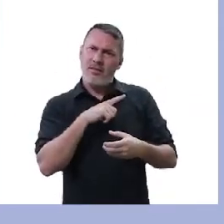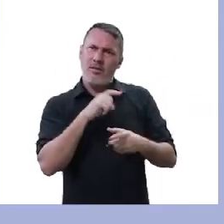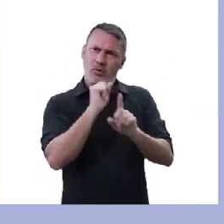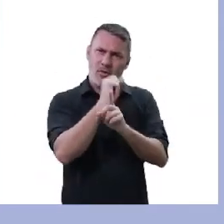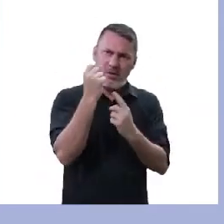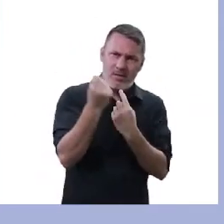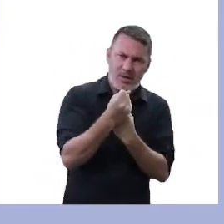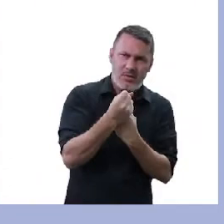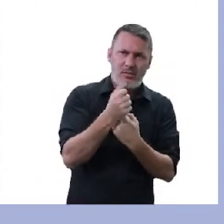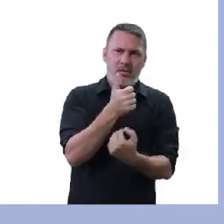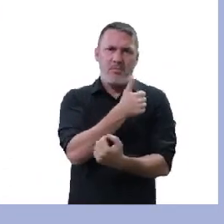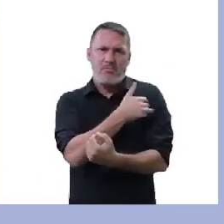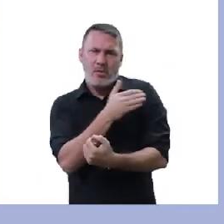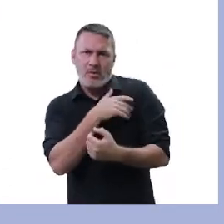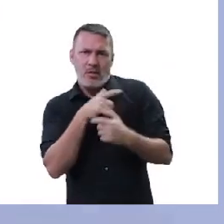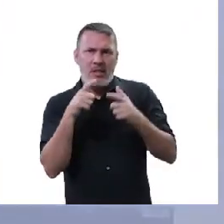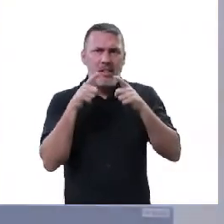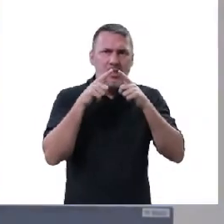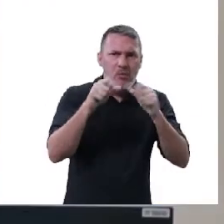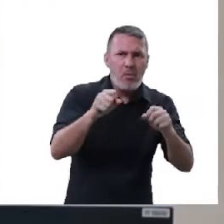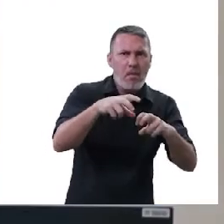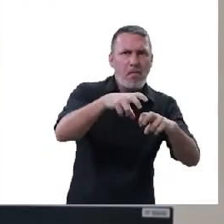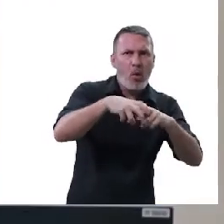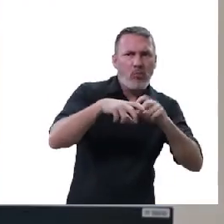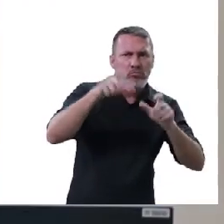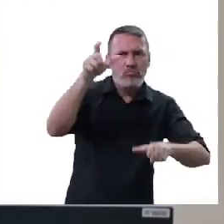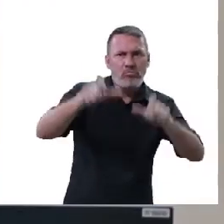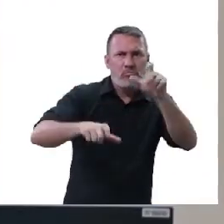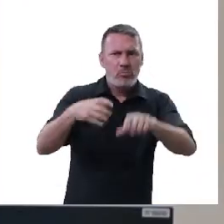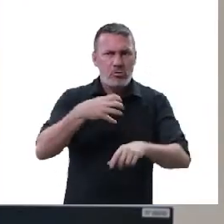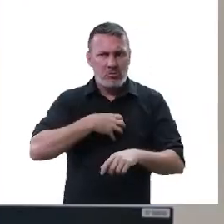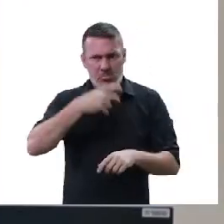linguístico, pelo falar de algumas pessoas,